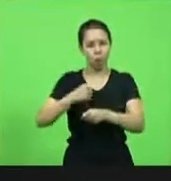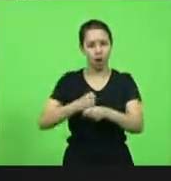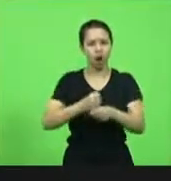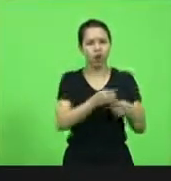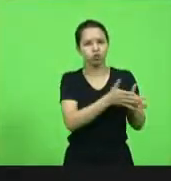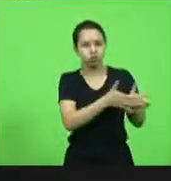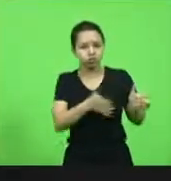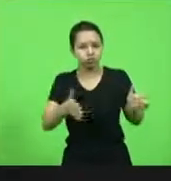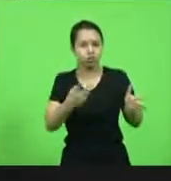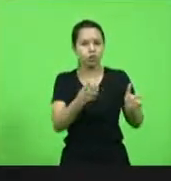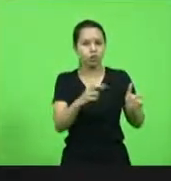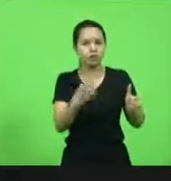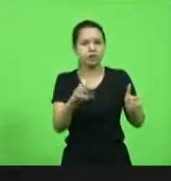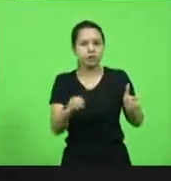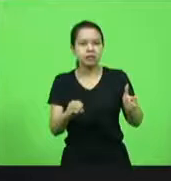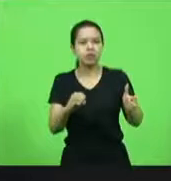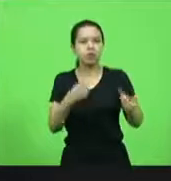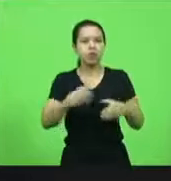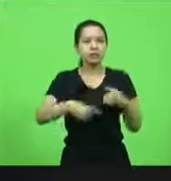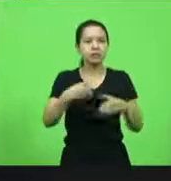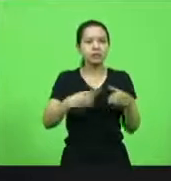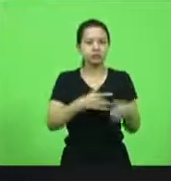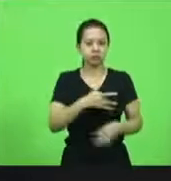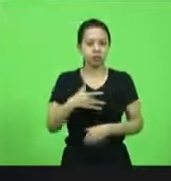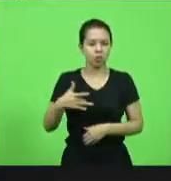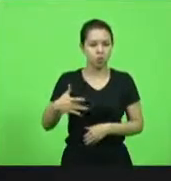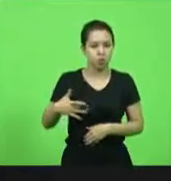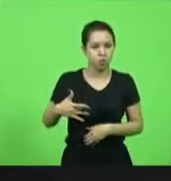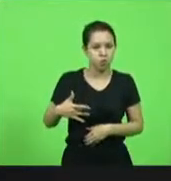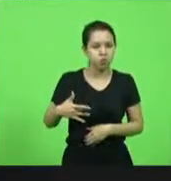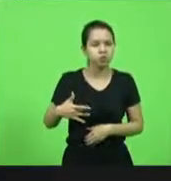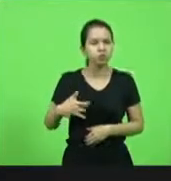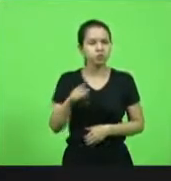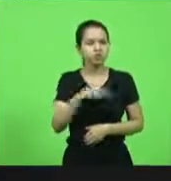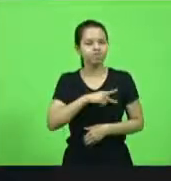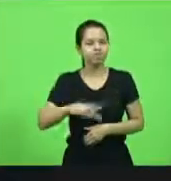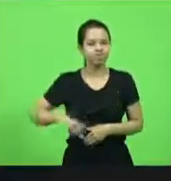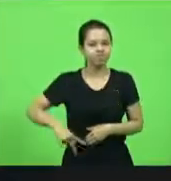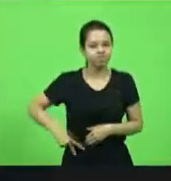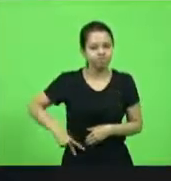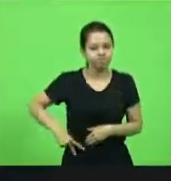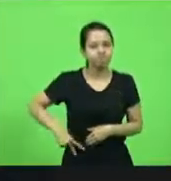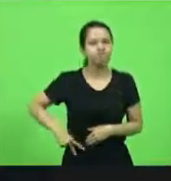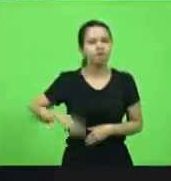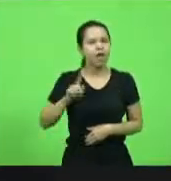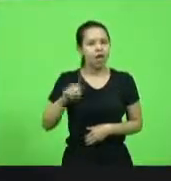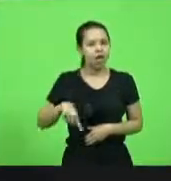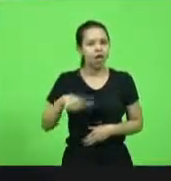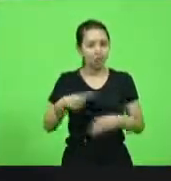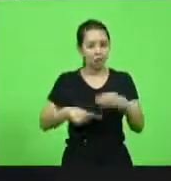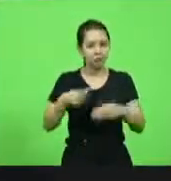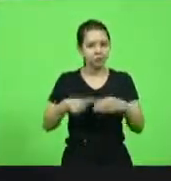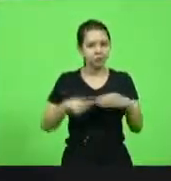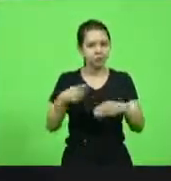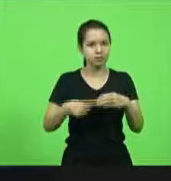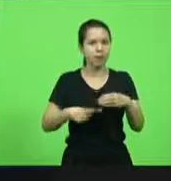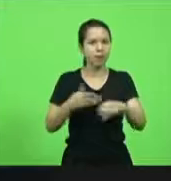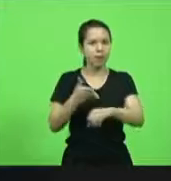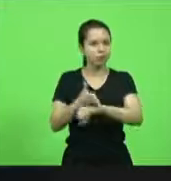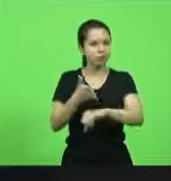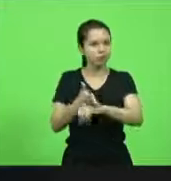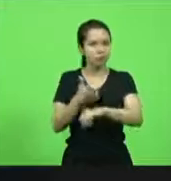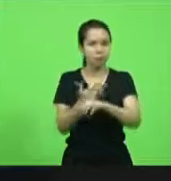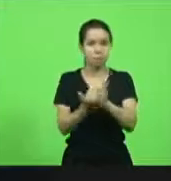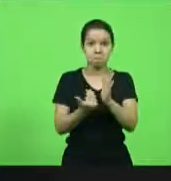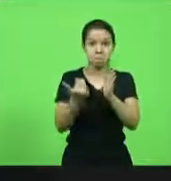Saúde, da qual tive a satisfação de participar e acredito que foi uma das comissões que mais atuou até pelo cenário. Mas é